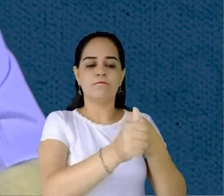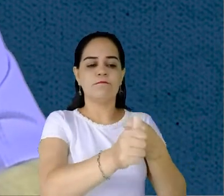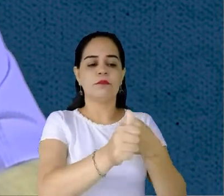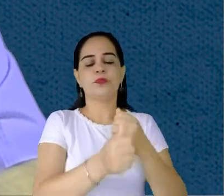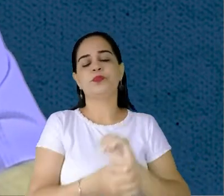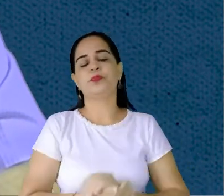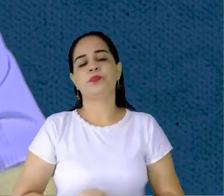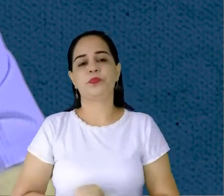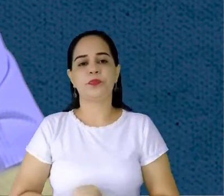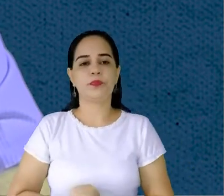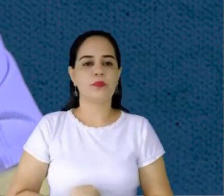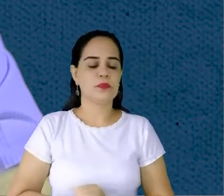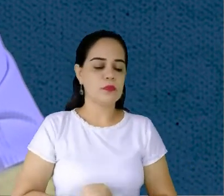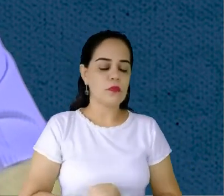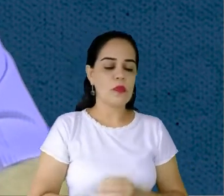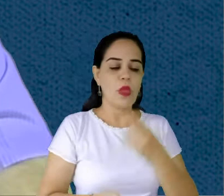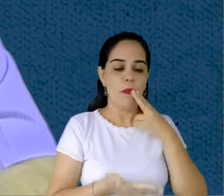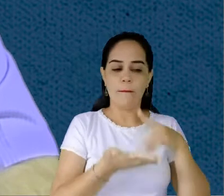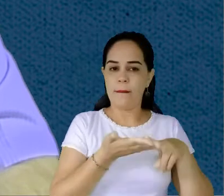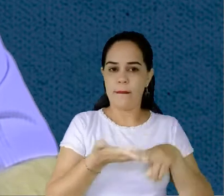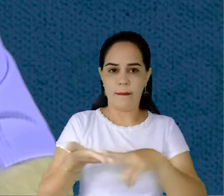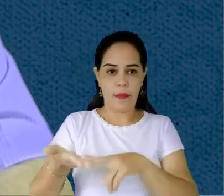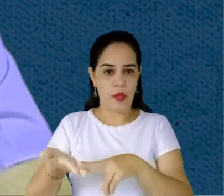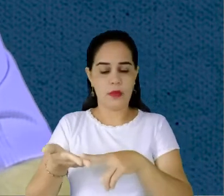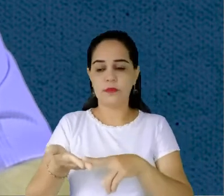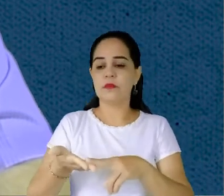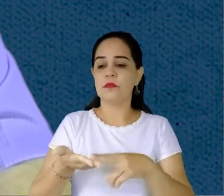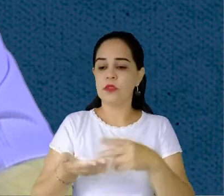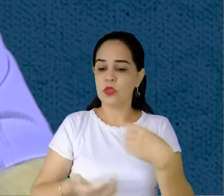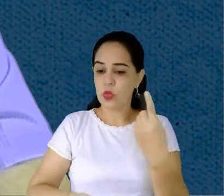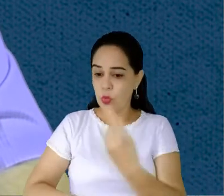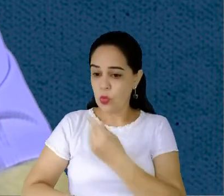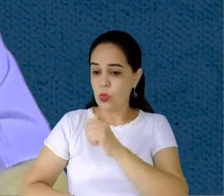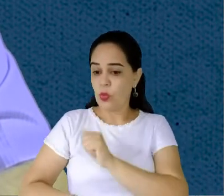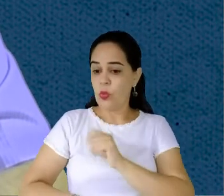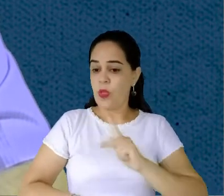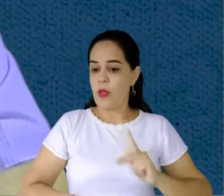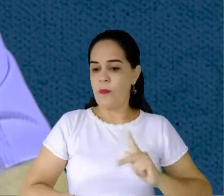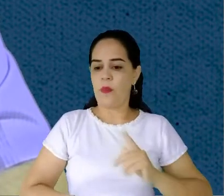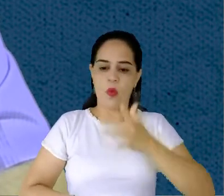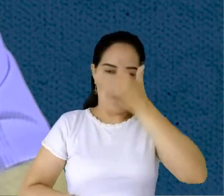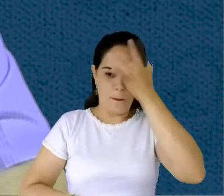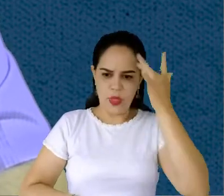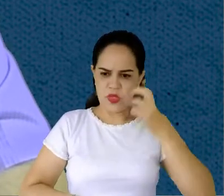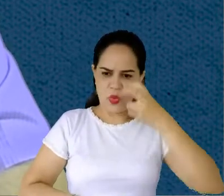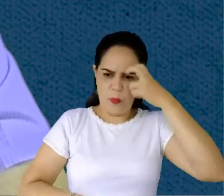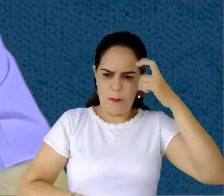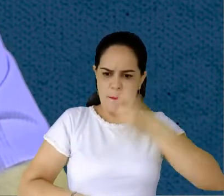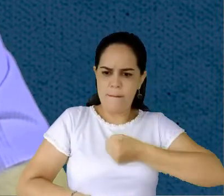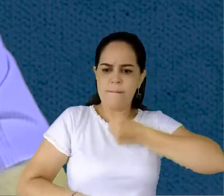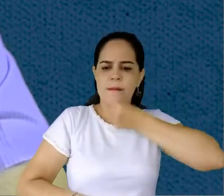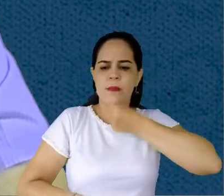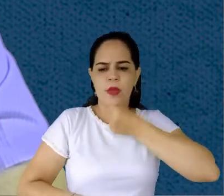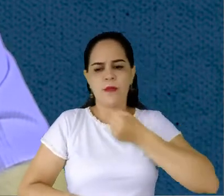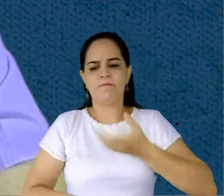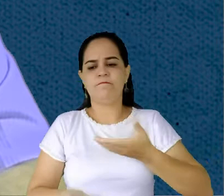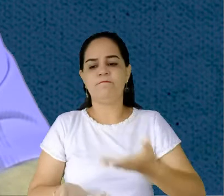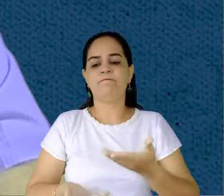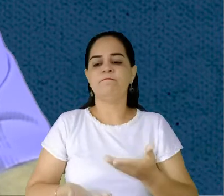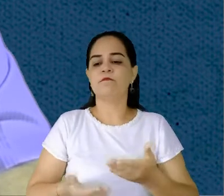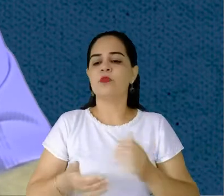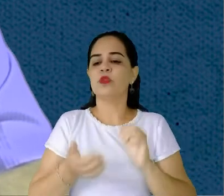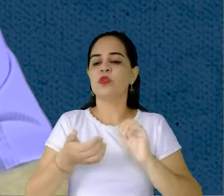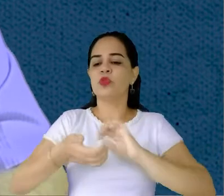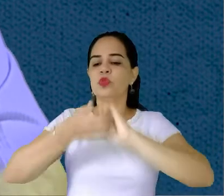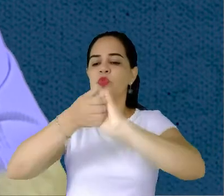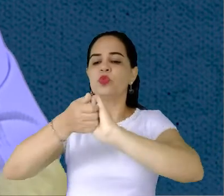Através deles enviaram a seguinte carta: Nós, os apóstolos e os anciãos,